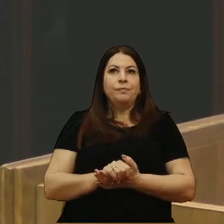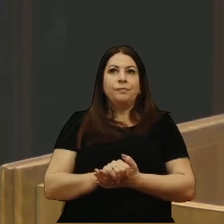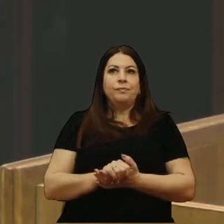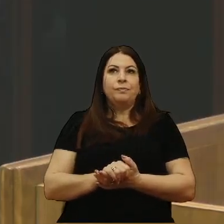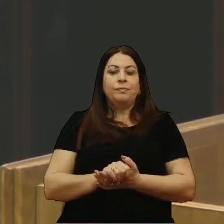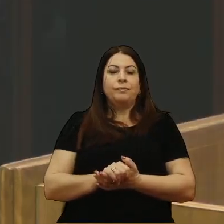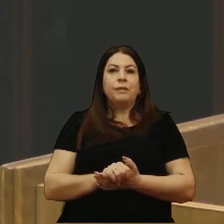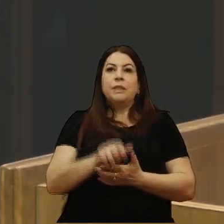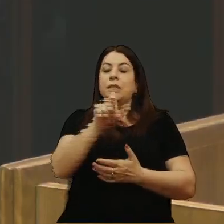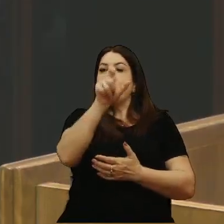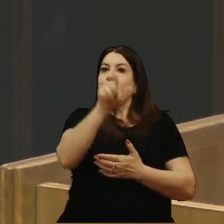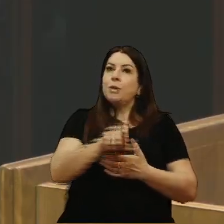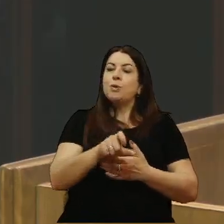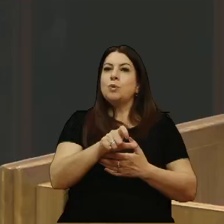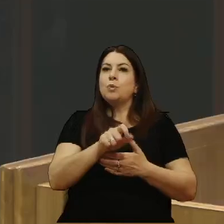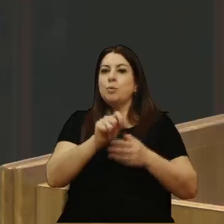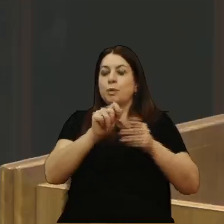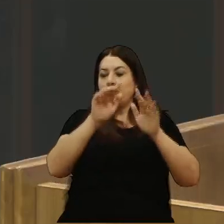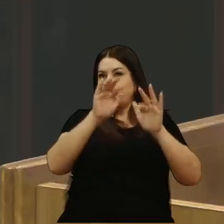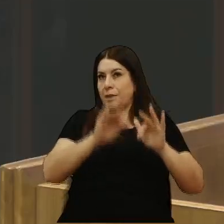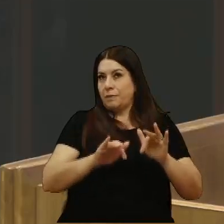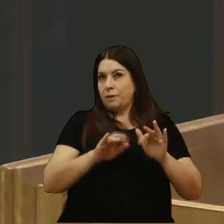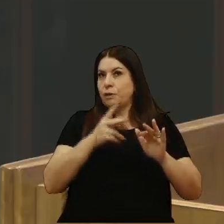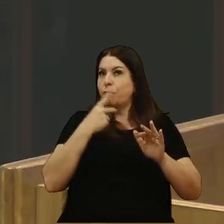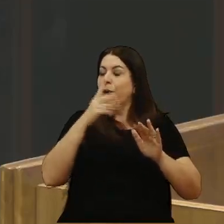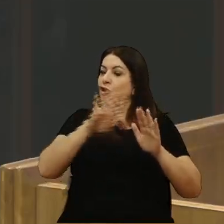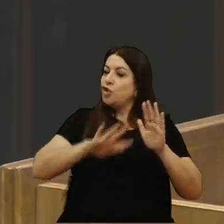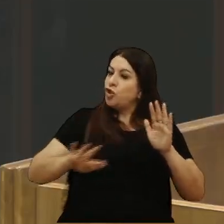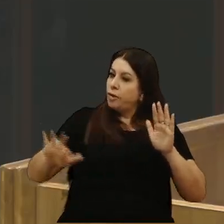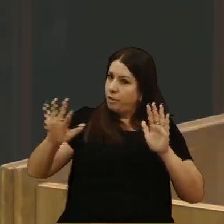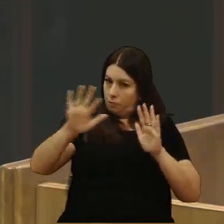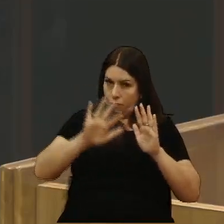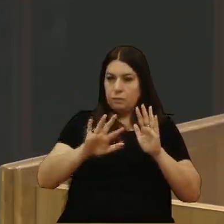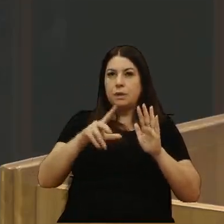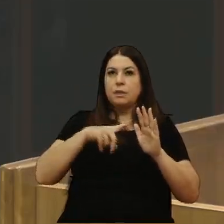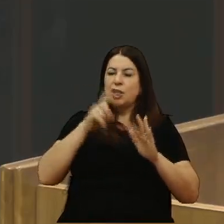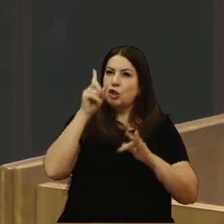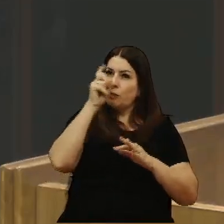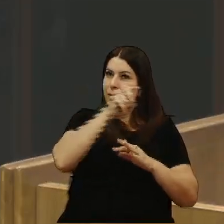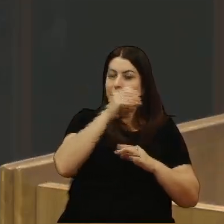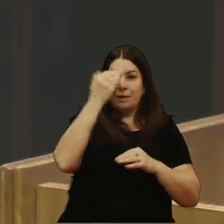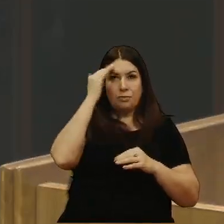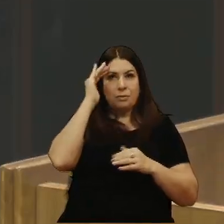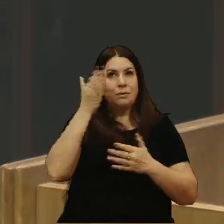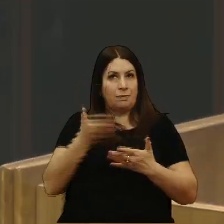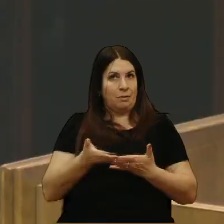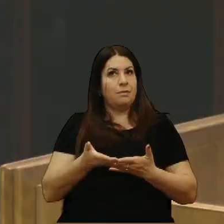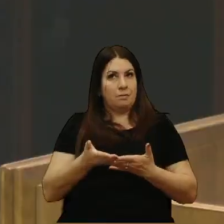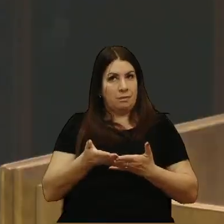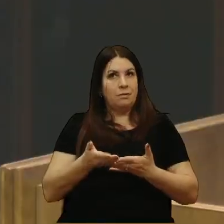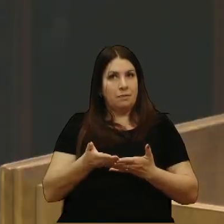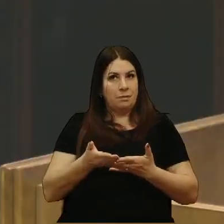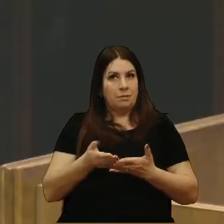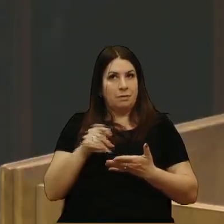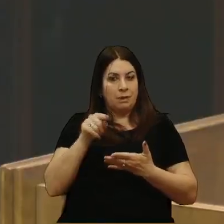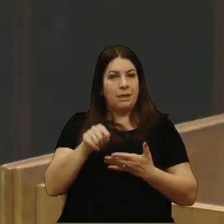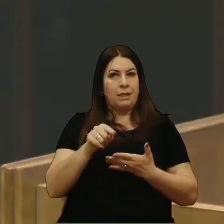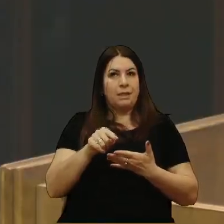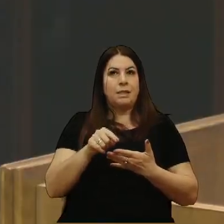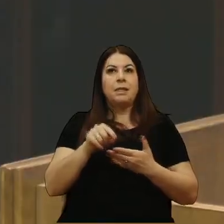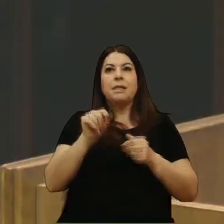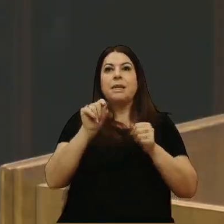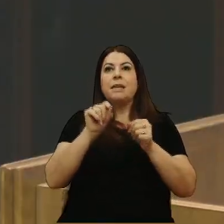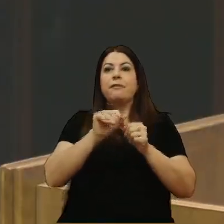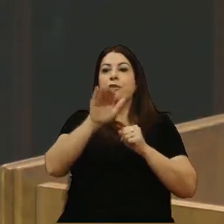em que a pessoa, o escrivão, e eu estou falando de maneira geral, tem dificuldade de entender que quem